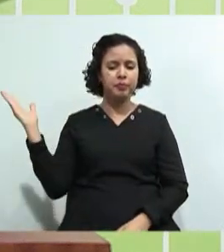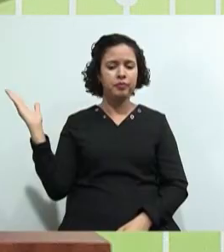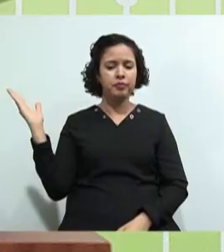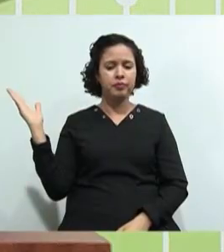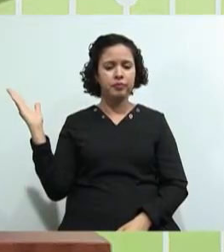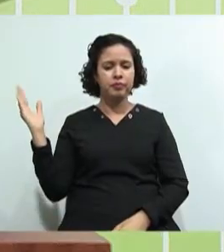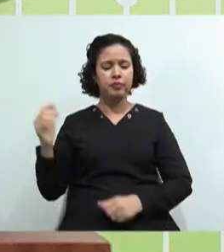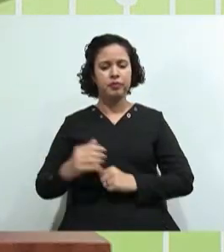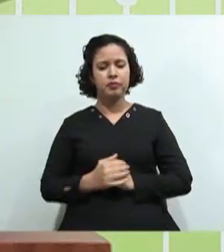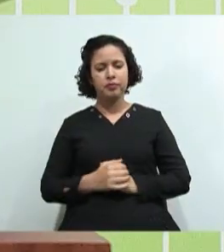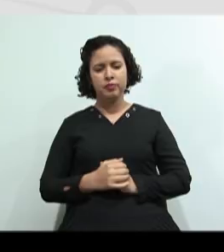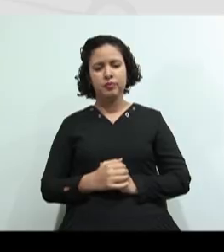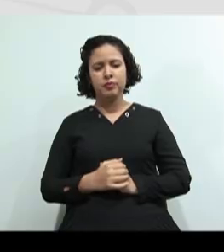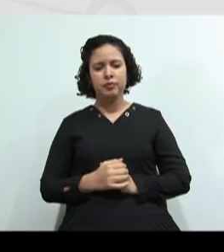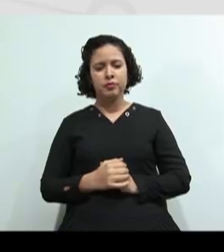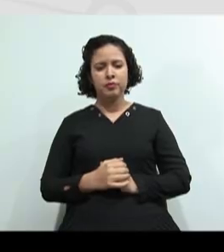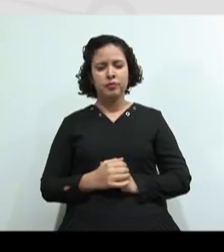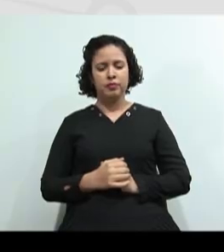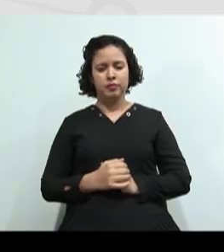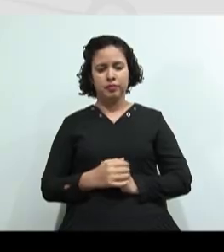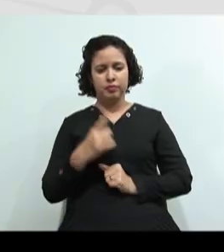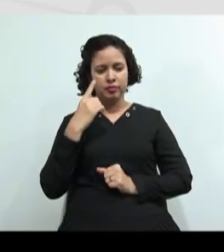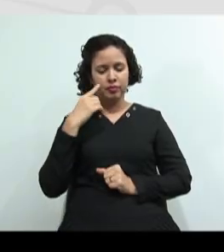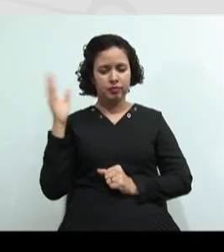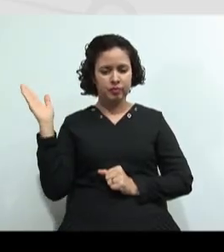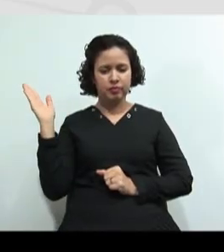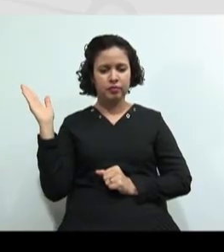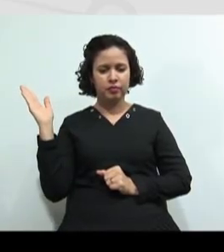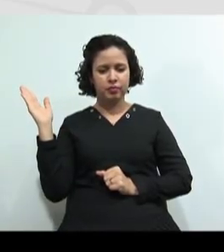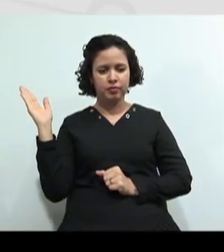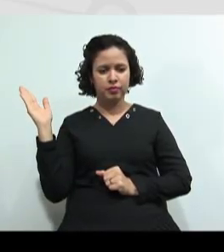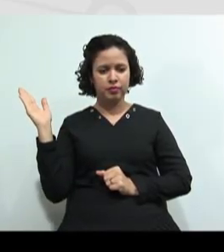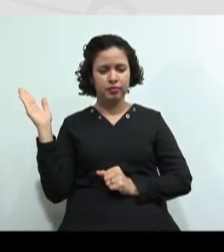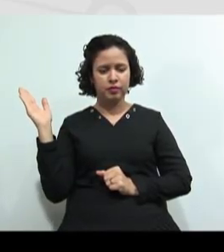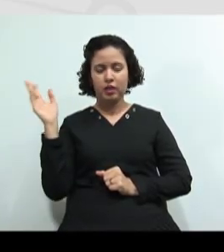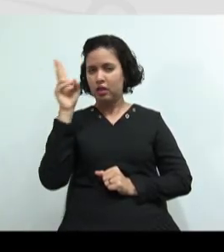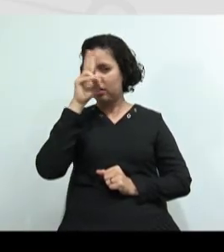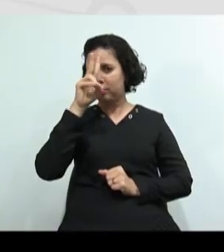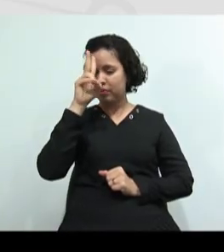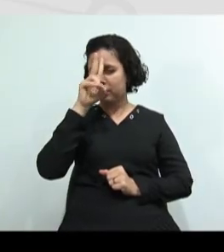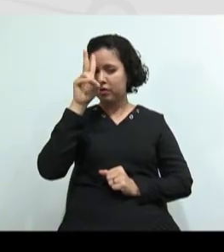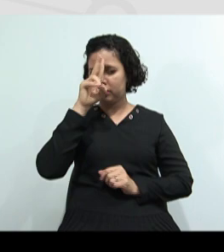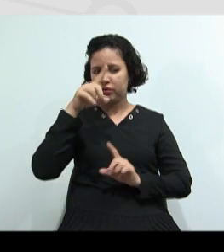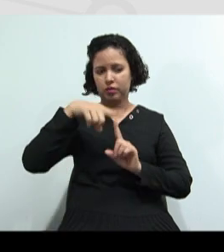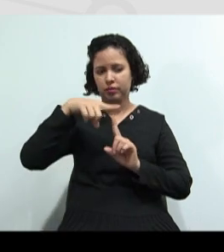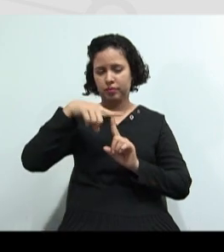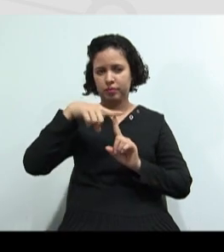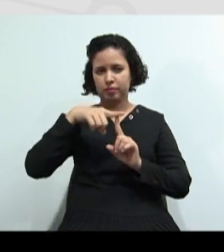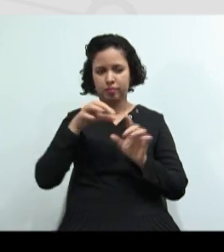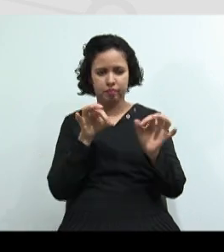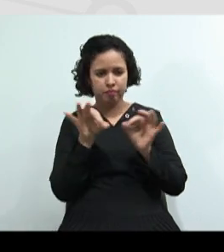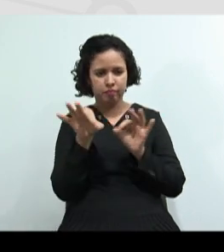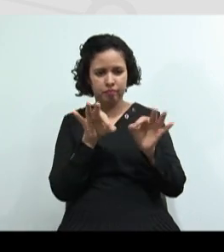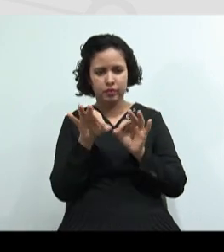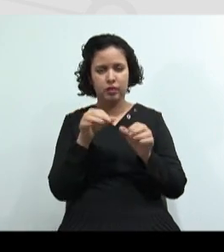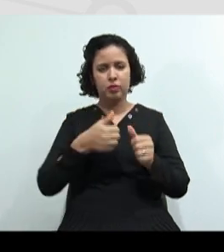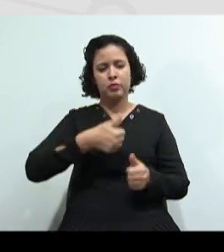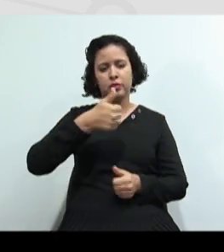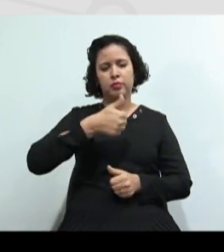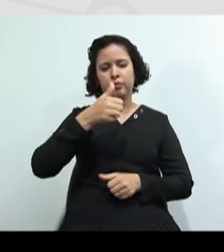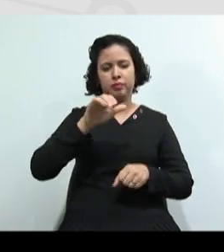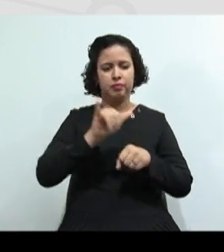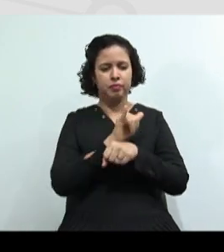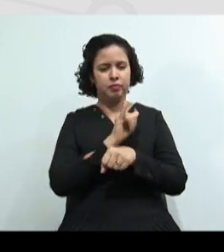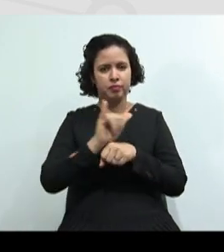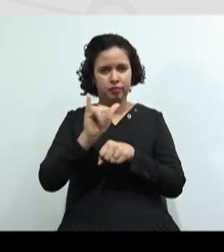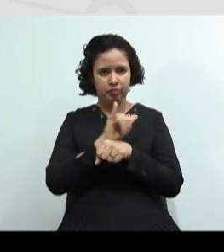você ver. Ó. Olha só aí, ó. Coloca aí para a gente ver, relembrando então os tipos de planejamento. Falamos do primeiro, que é o planejamento estratégico, é aquele que